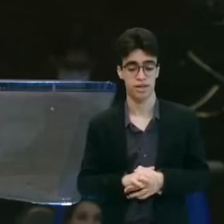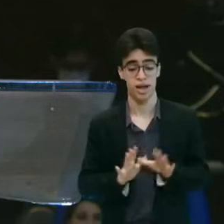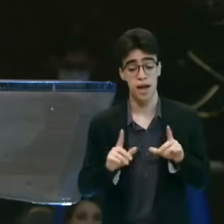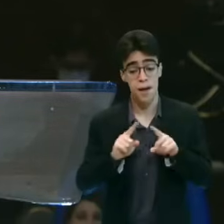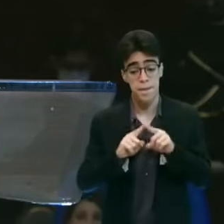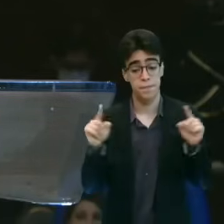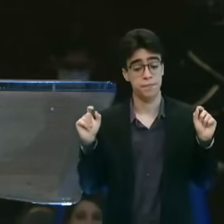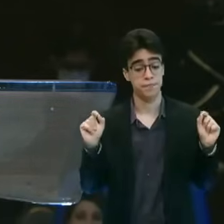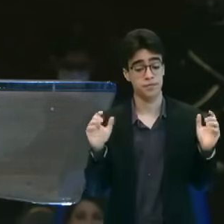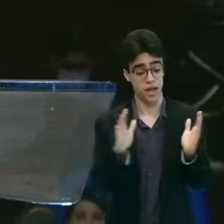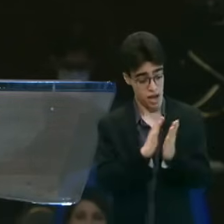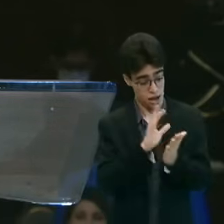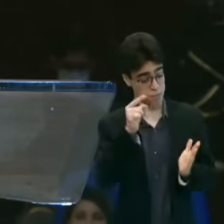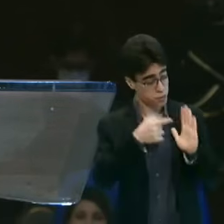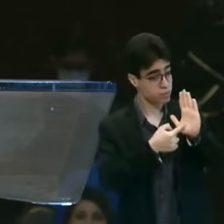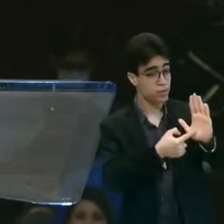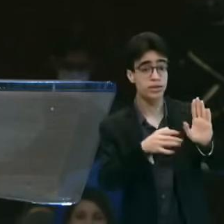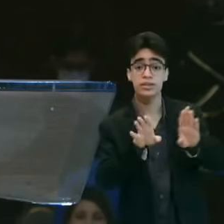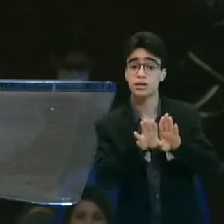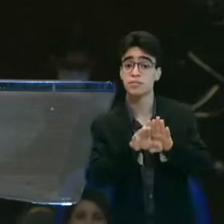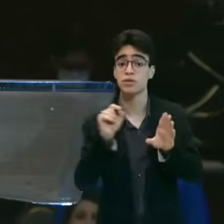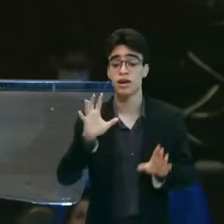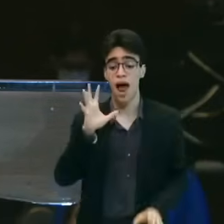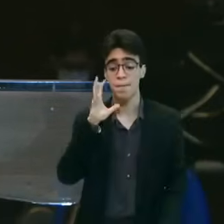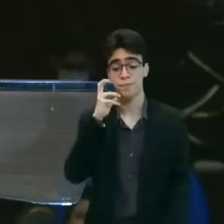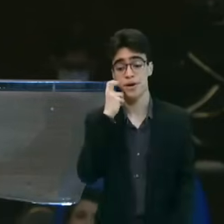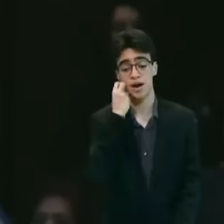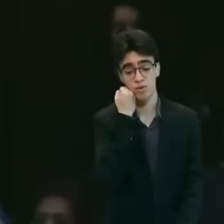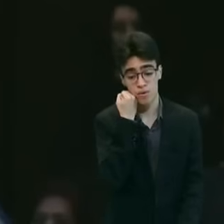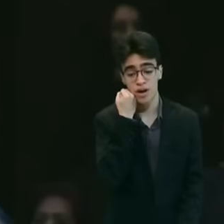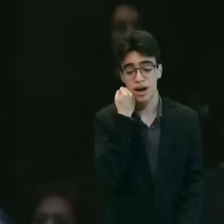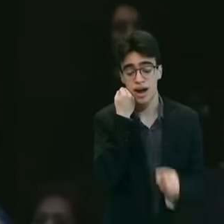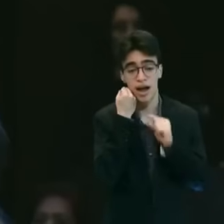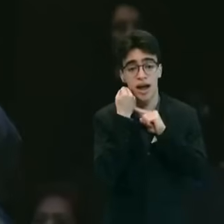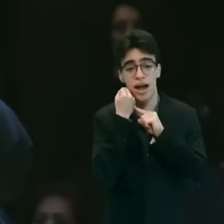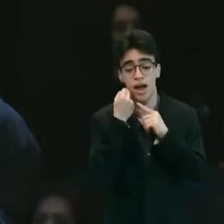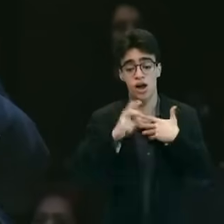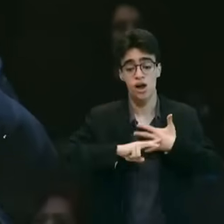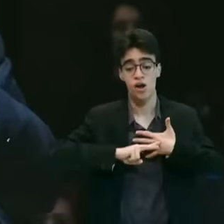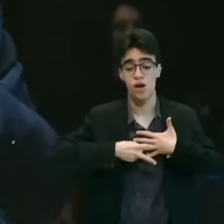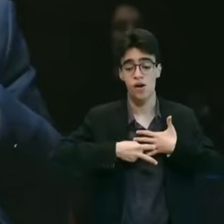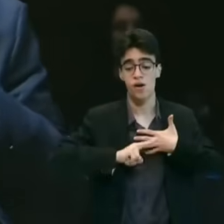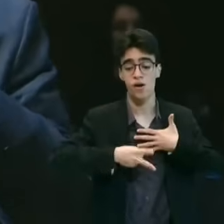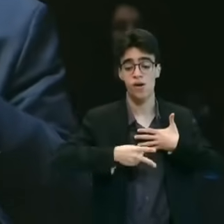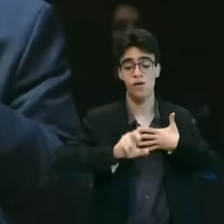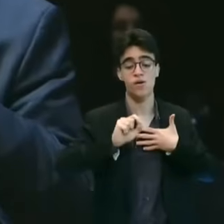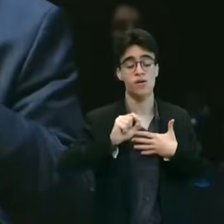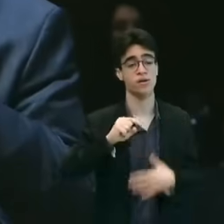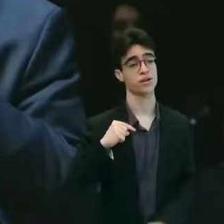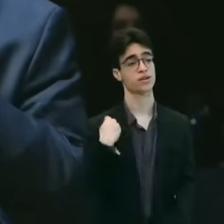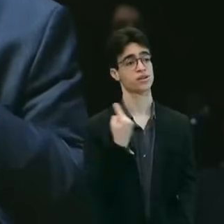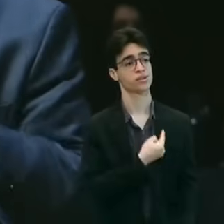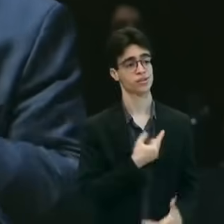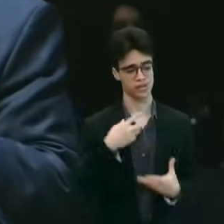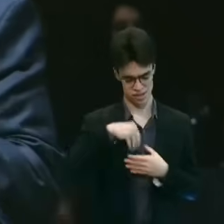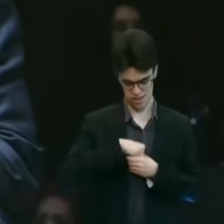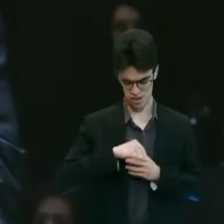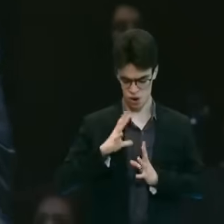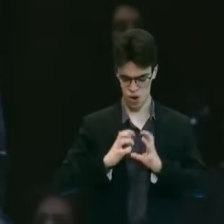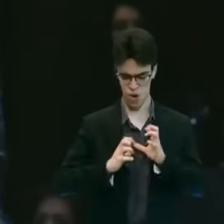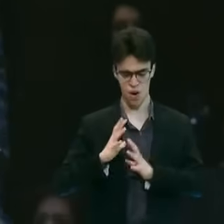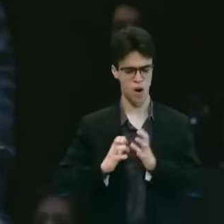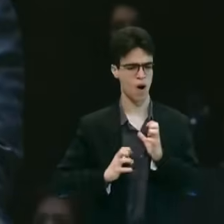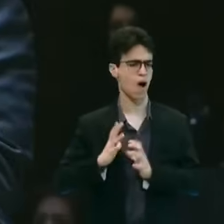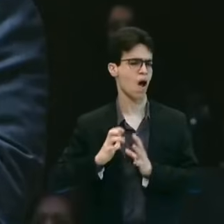Mas a Bíblia está dizendo também que a amargura vem de um conflito dentro da gente. Quando